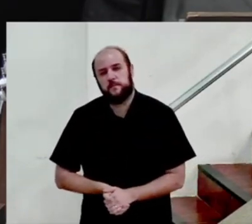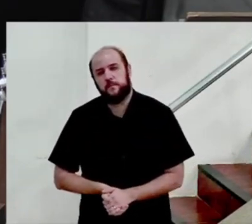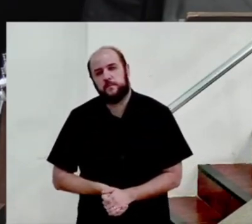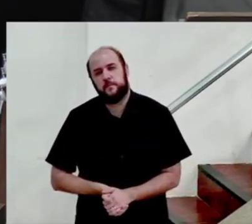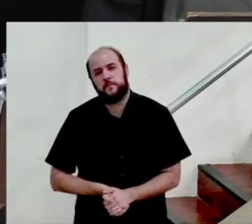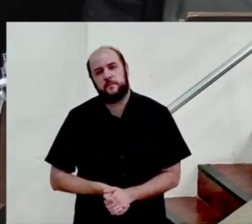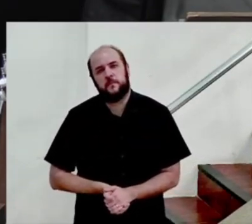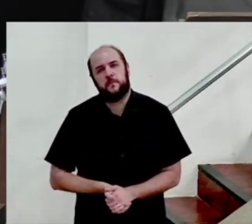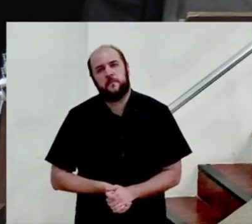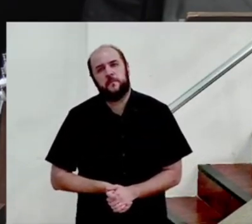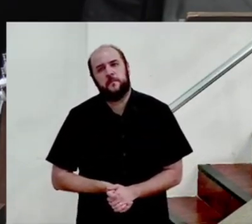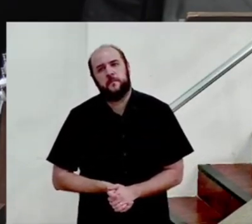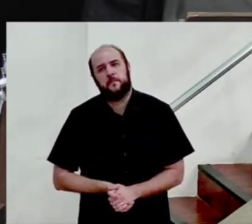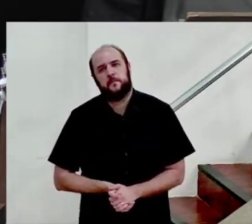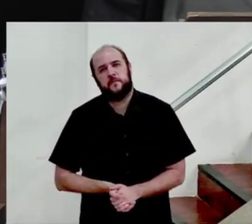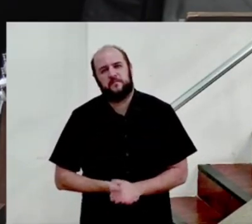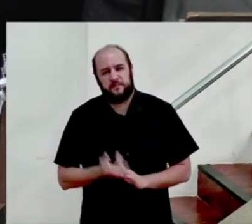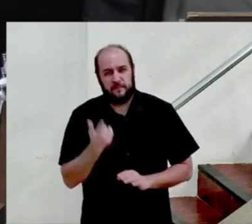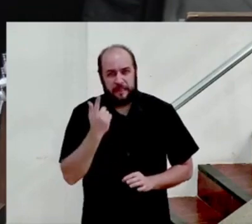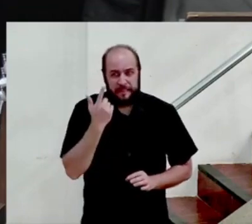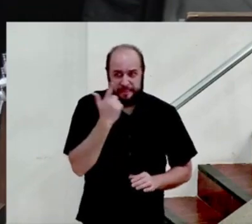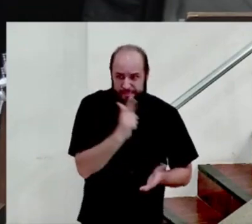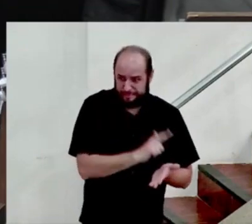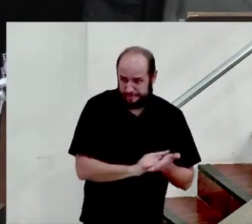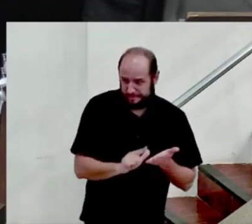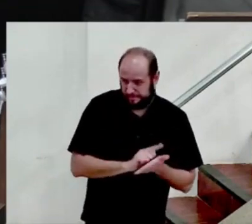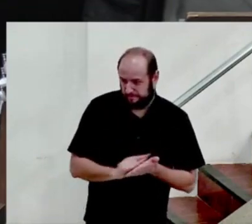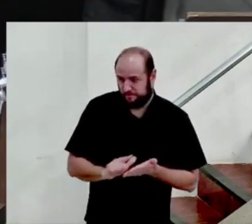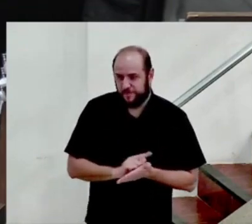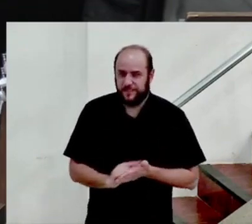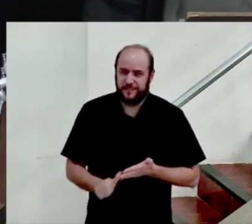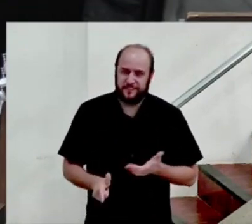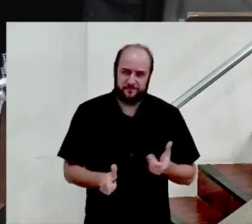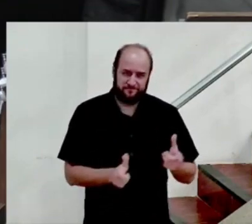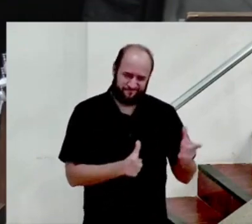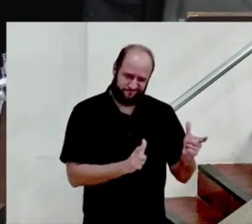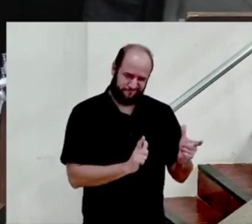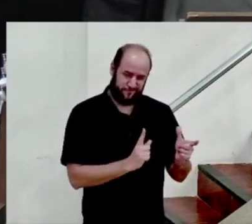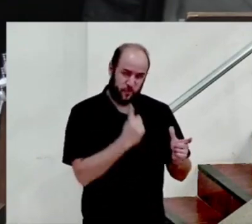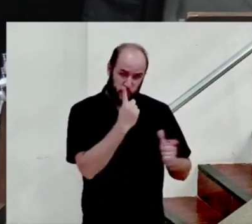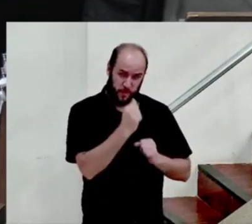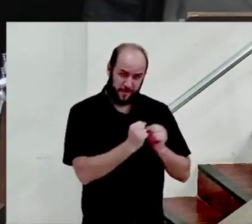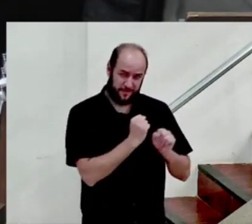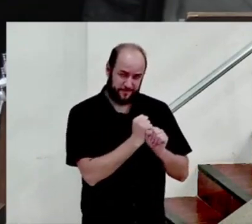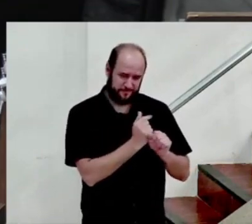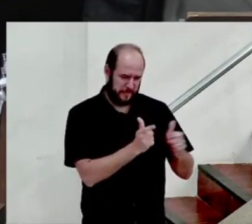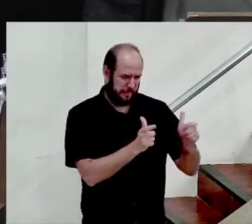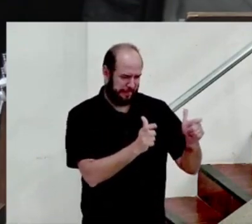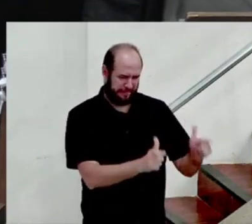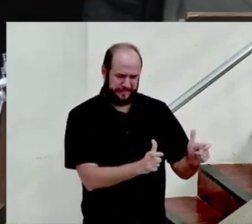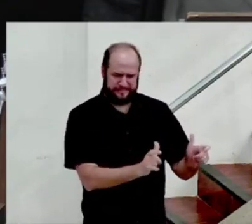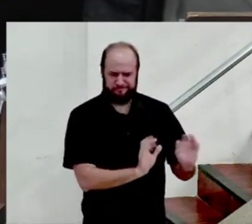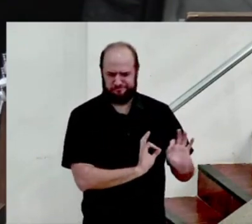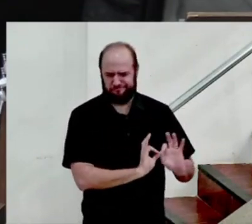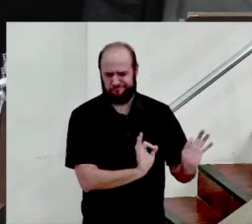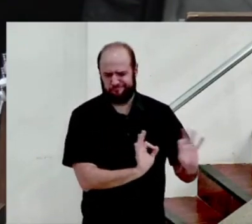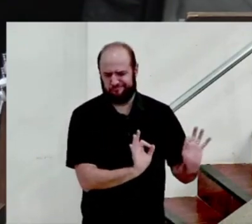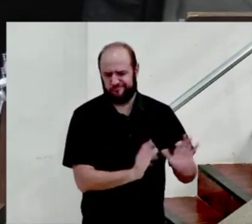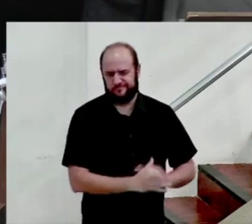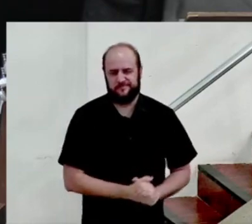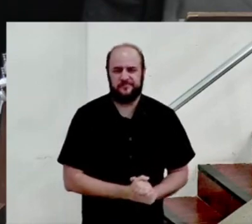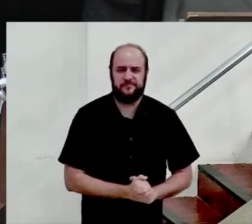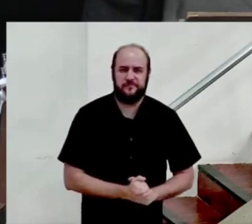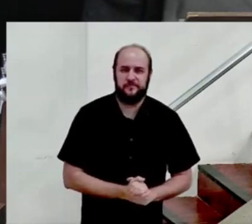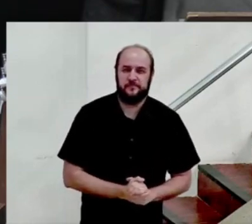Em matéria de higiene, certamente depois de um ano, aquele não seria dos melhores lugares. E o que eu